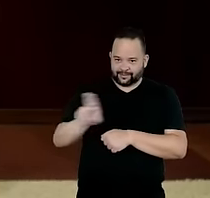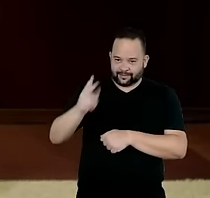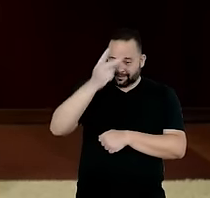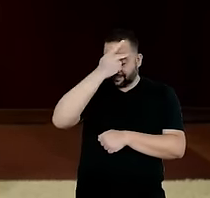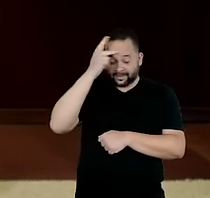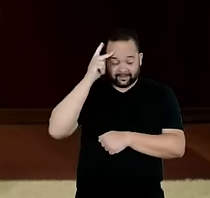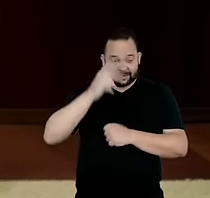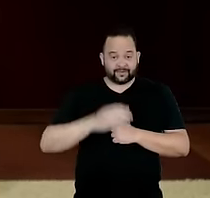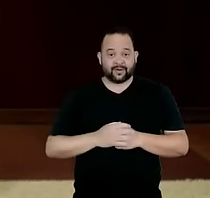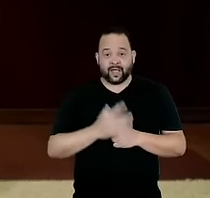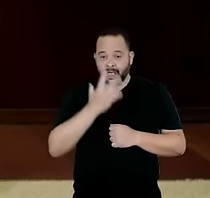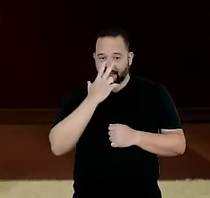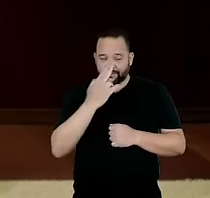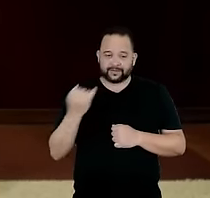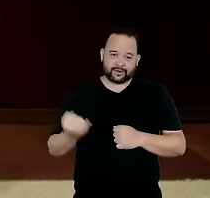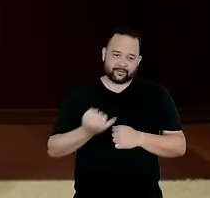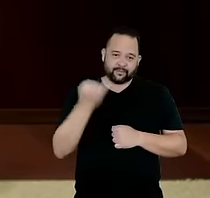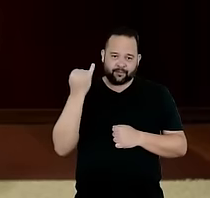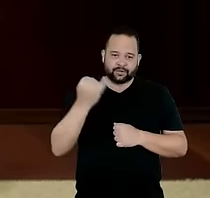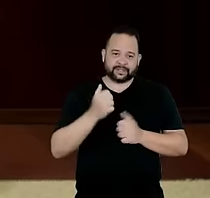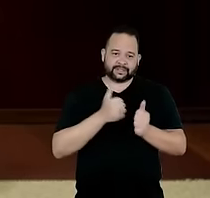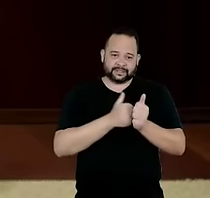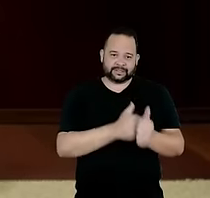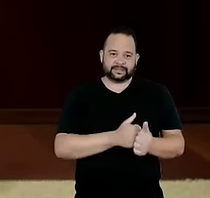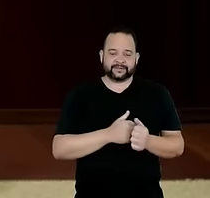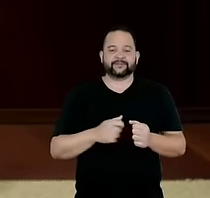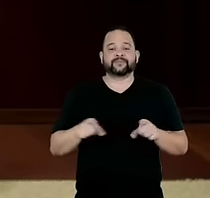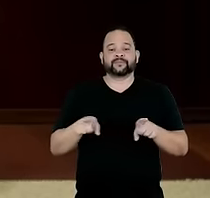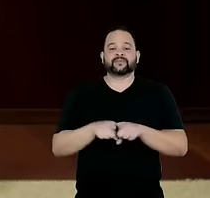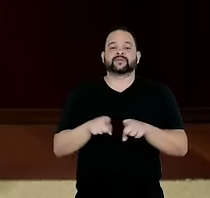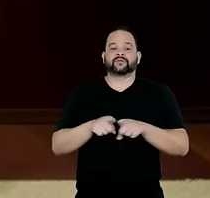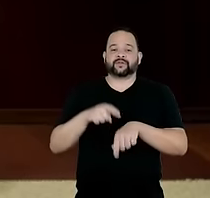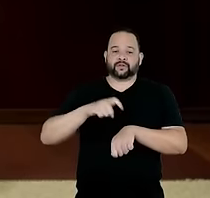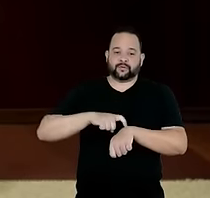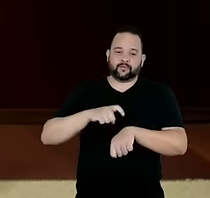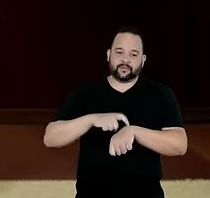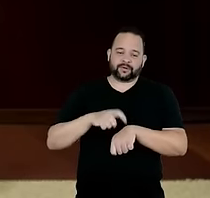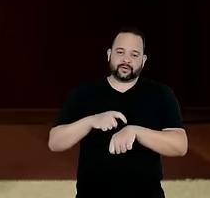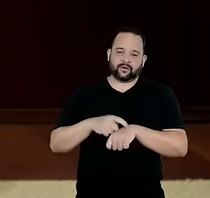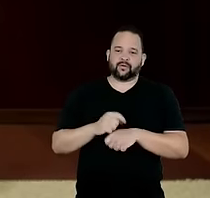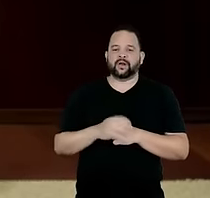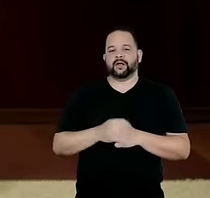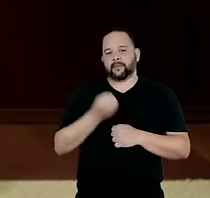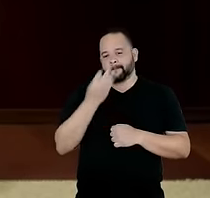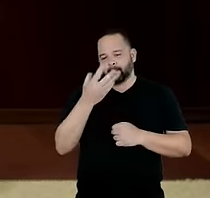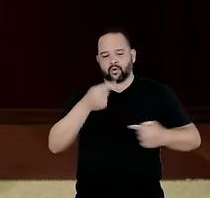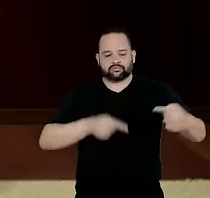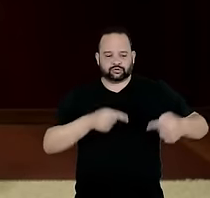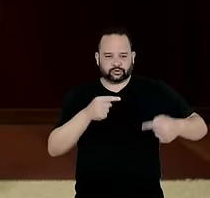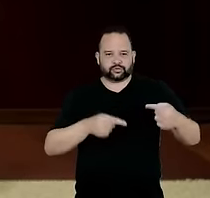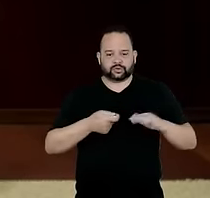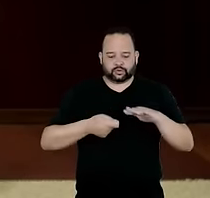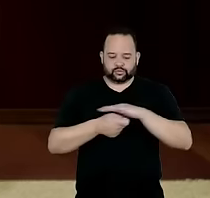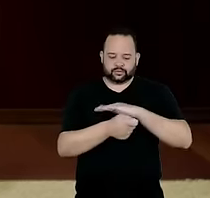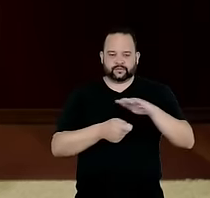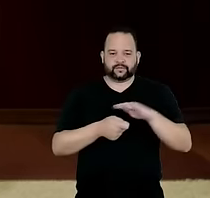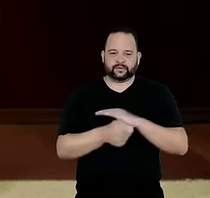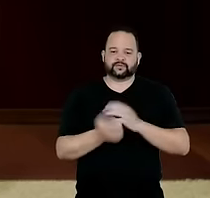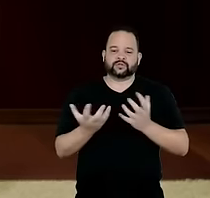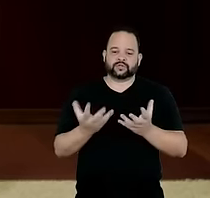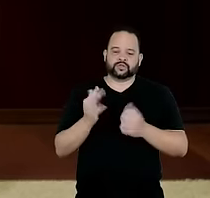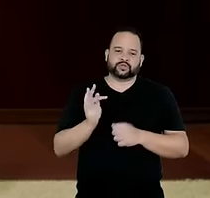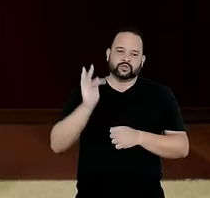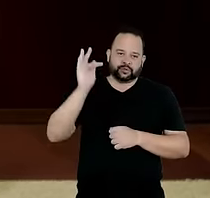bastante a pena acompanhar e a gente vai ter uma parte agora bastante forte com relação a investimentos e o que a gente espera daqui pra frente então